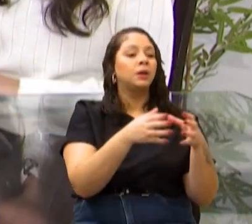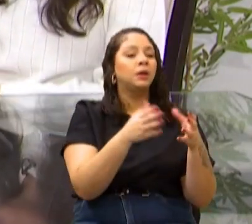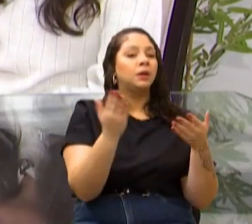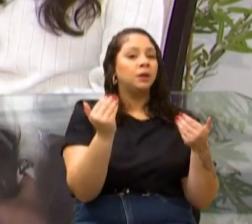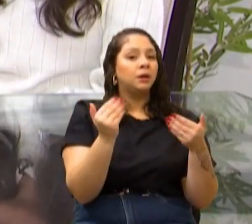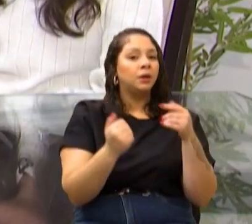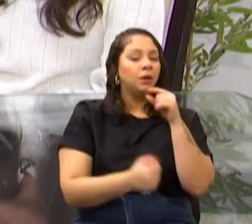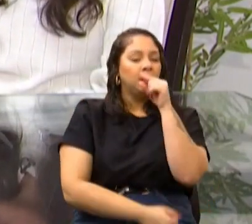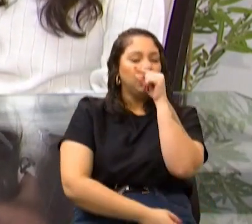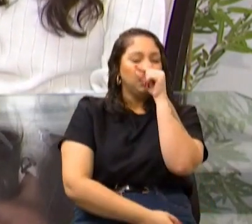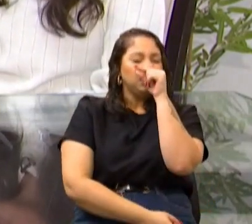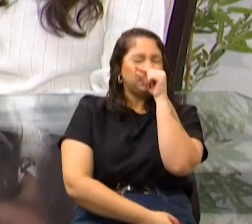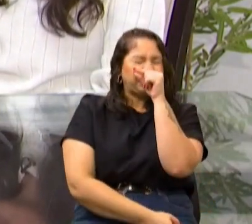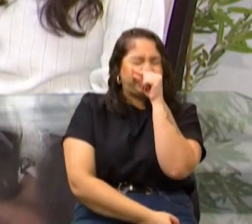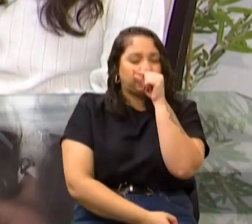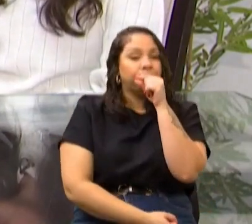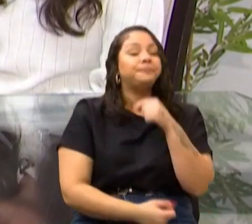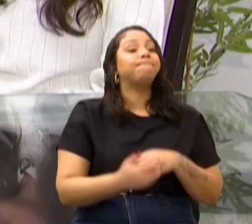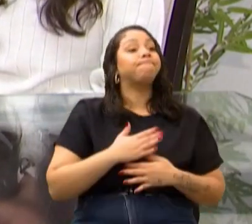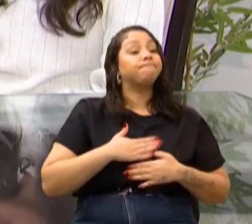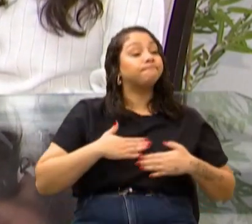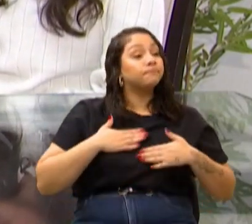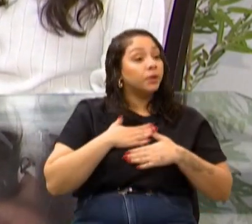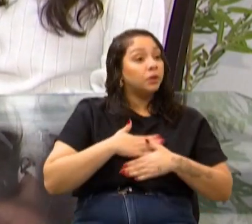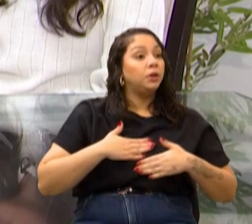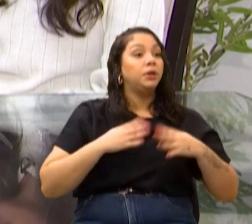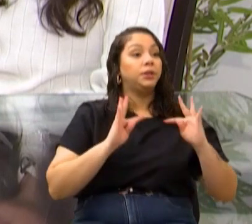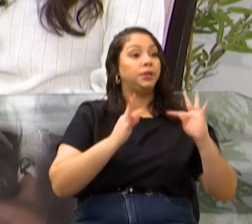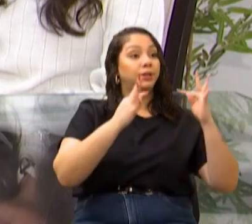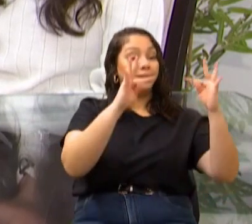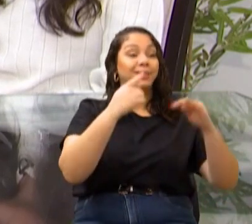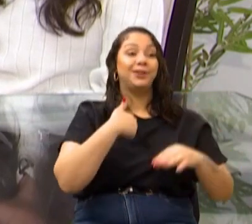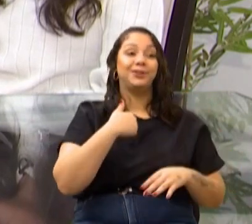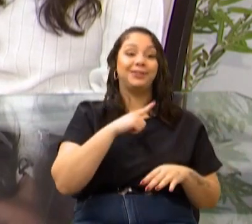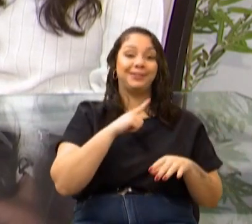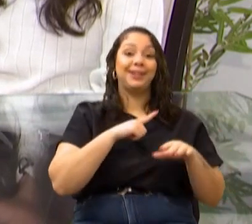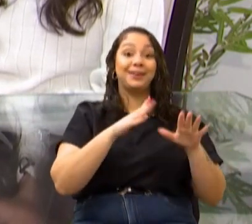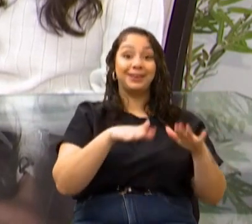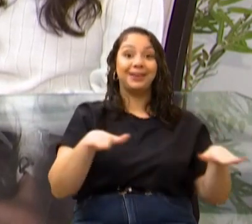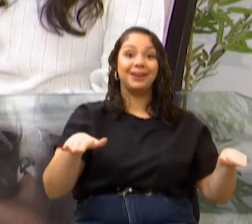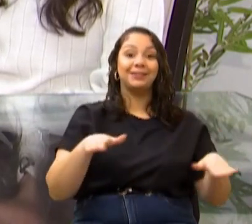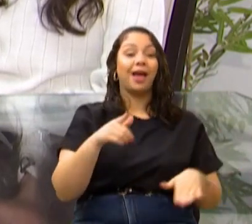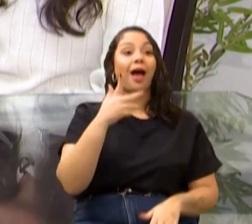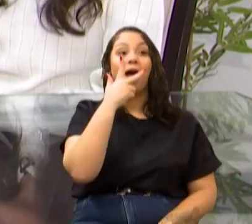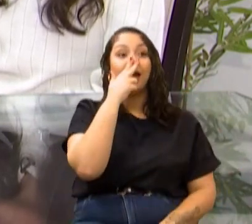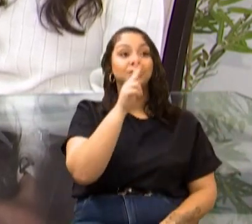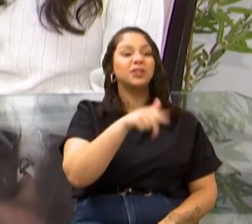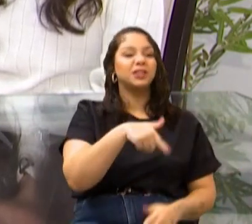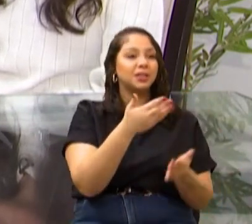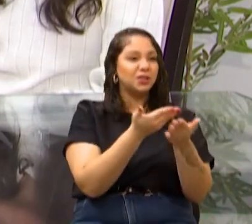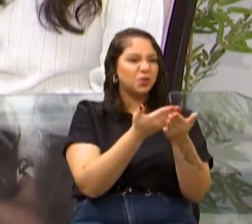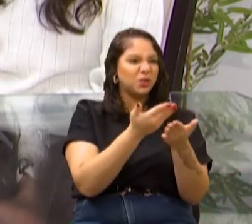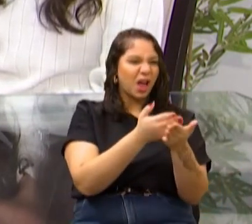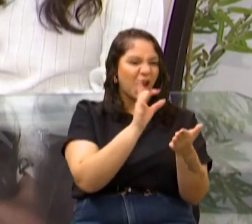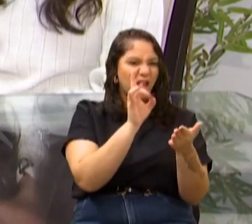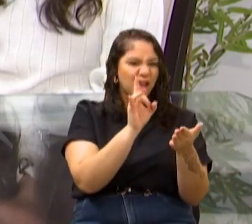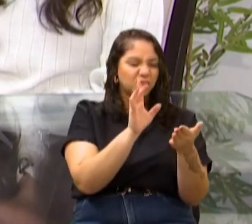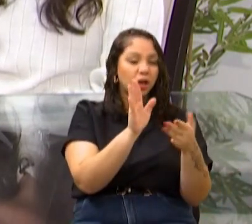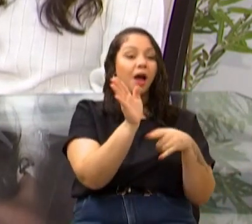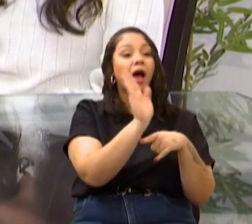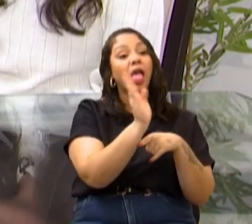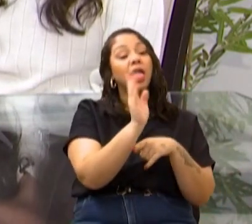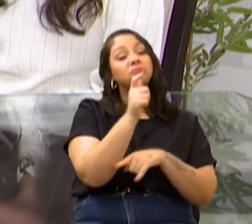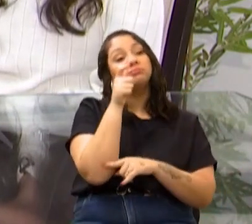o jovem hoje que gosta do mundo da tecnologia, acha, e aí eu tenho criança pequena, acha que estudar é ver